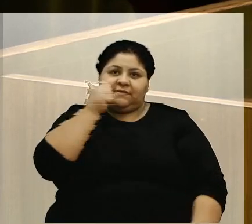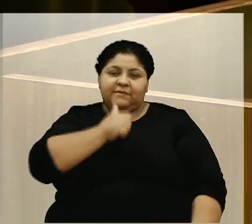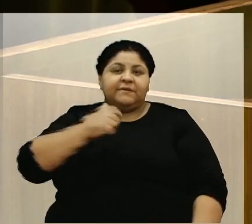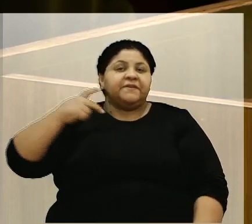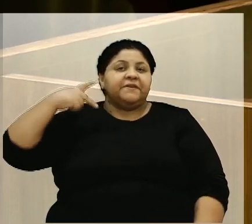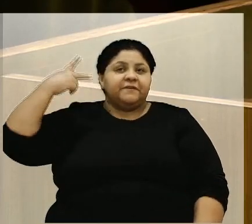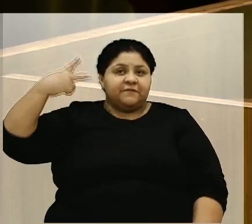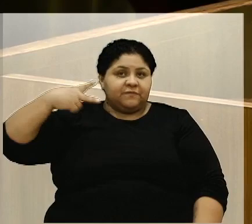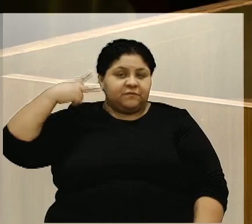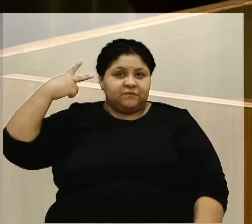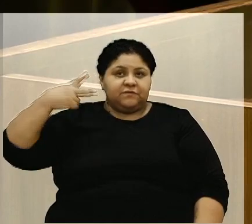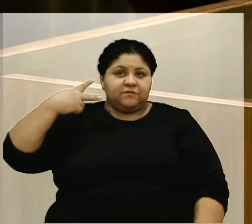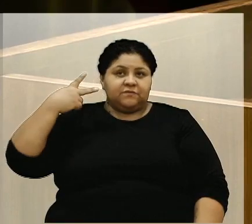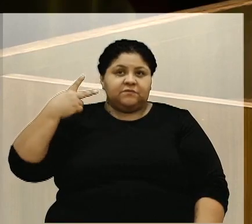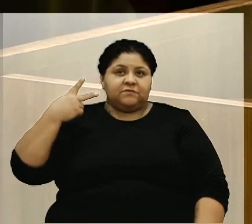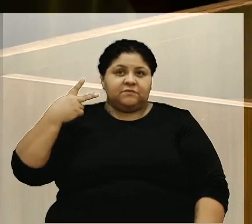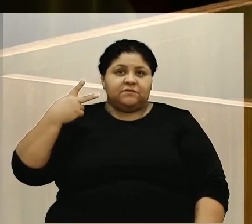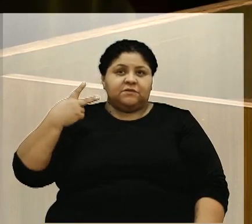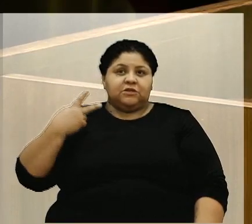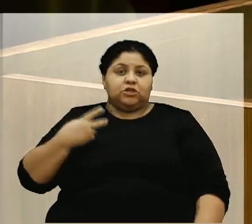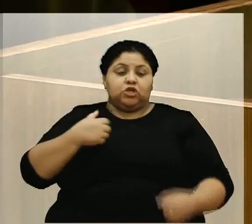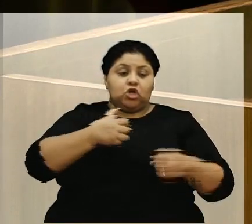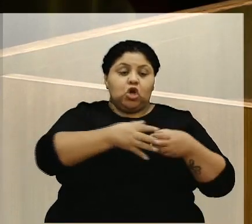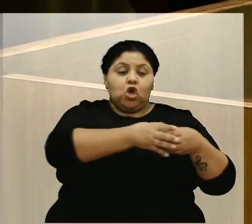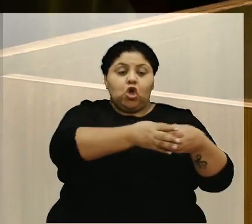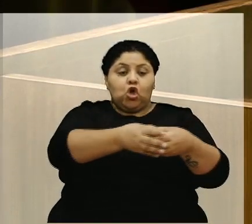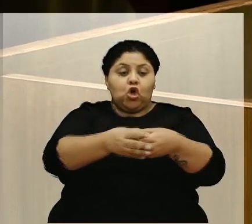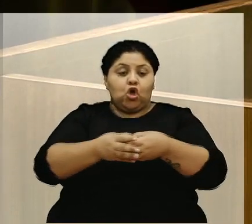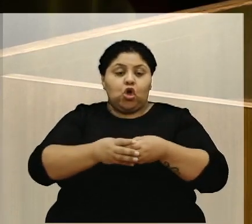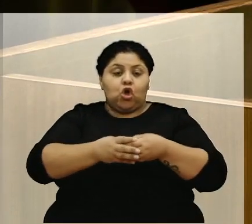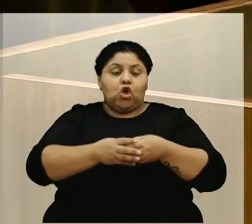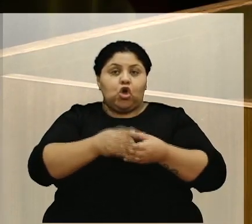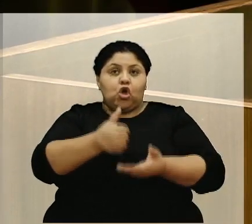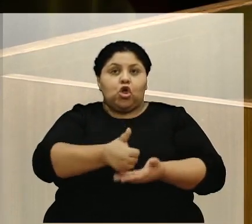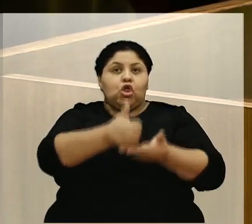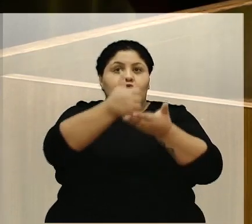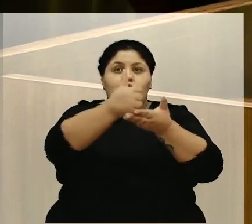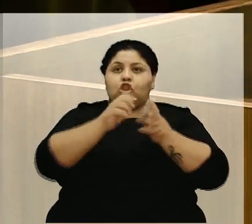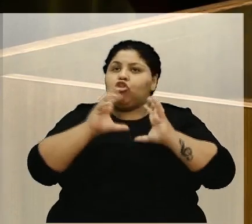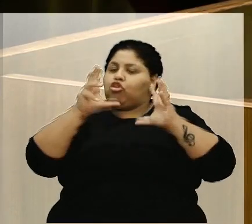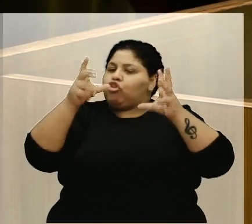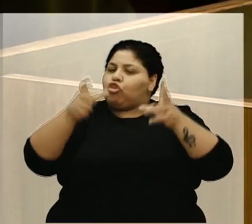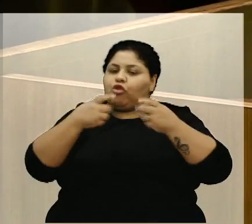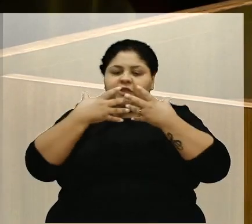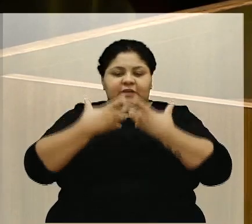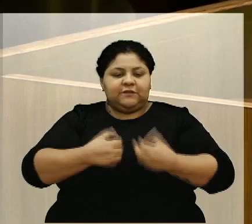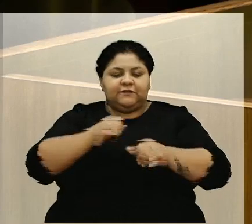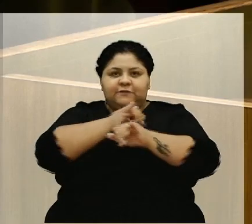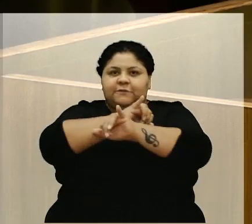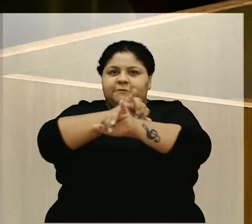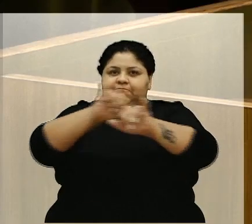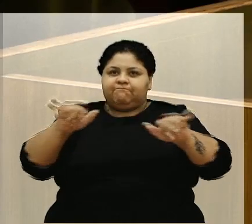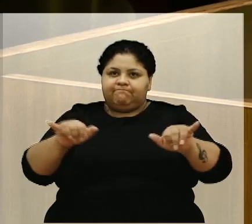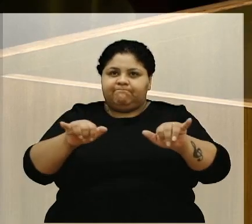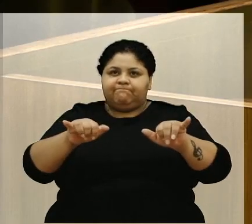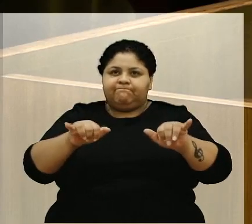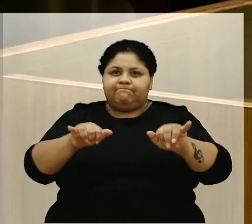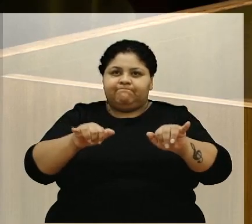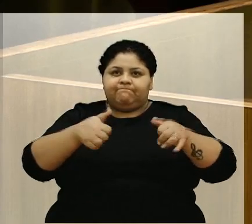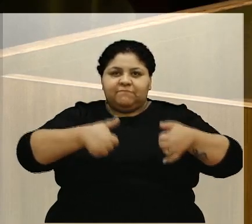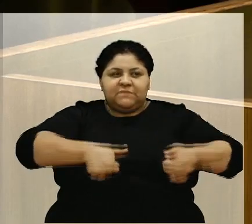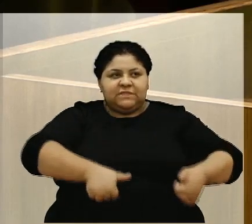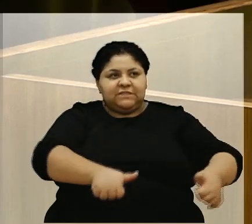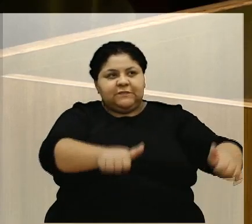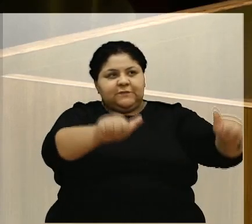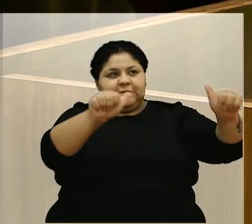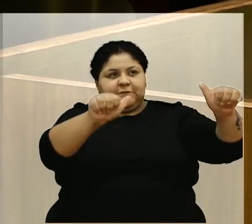PEN, que a rede toda está abraçando a nossa campanha. Esses cartazes estão sendo levados